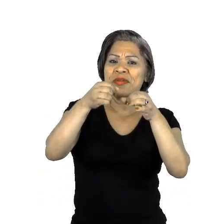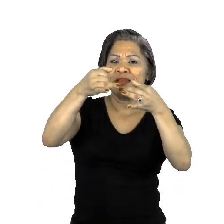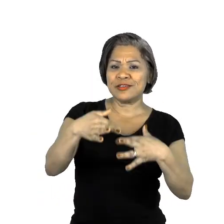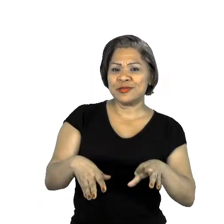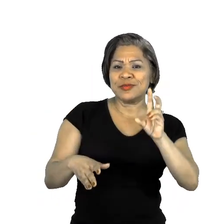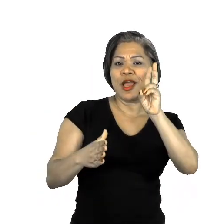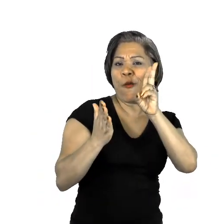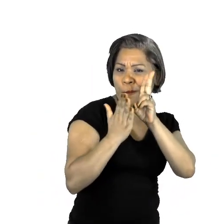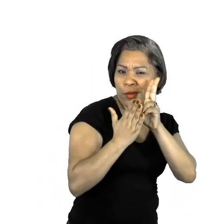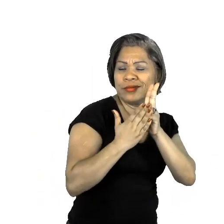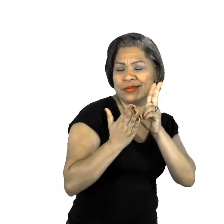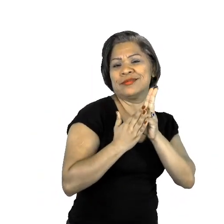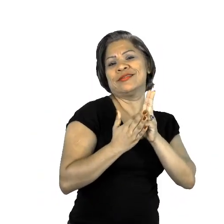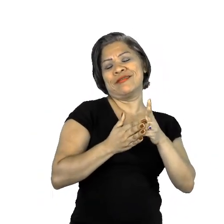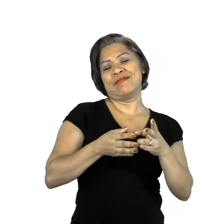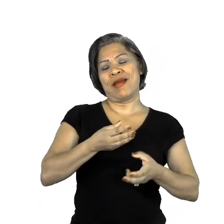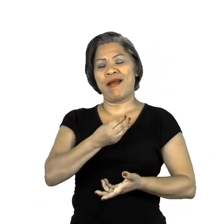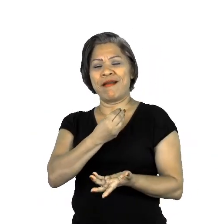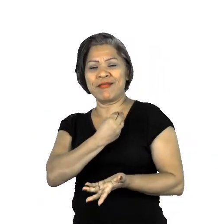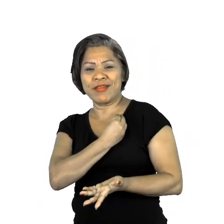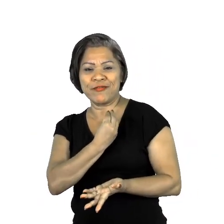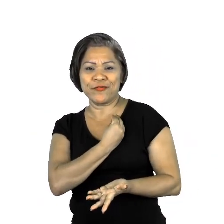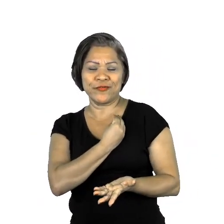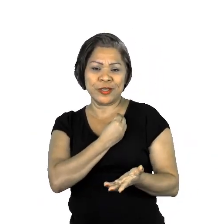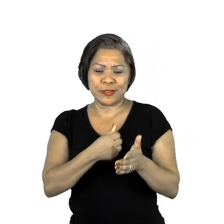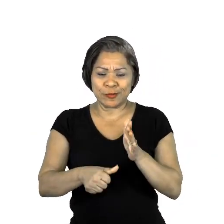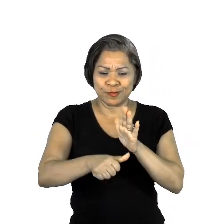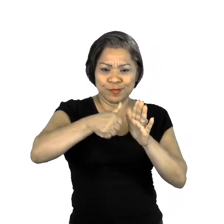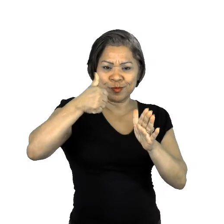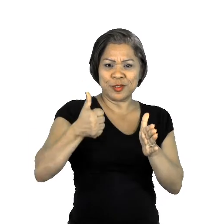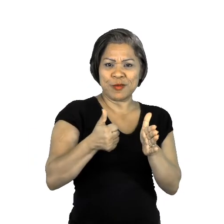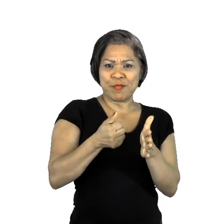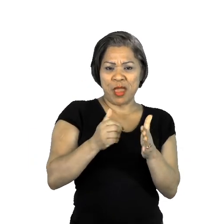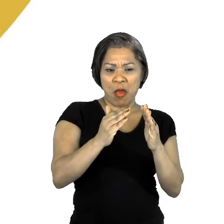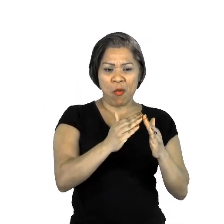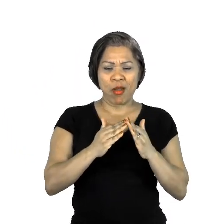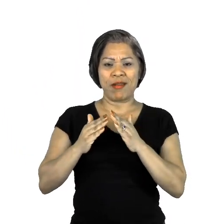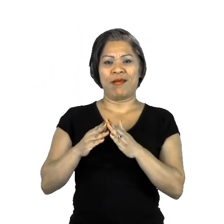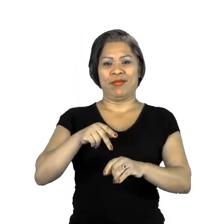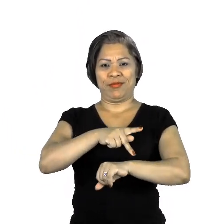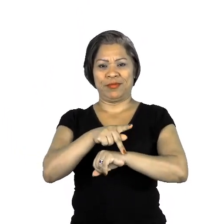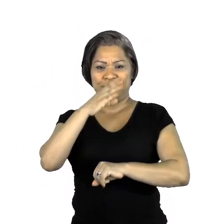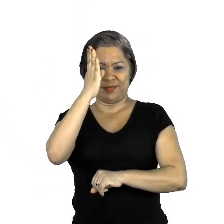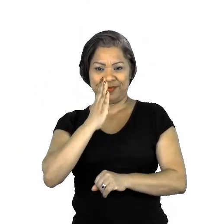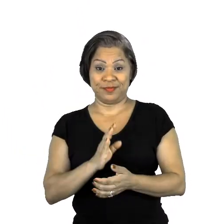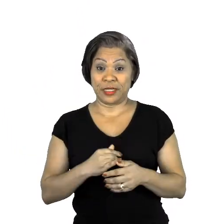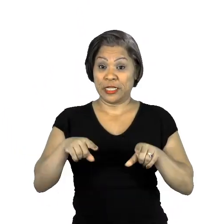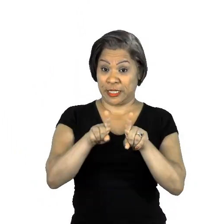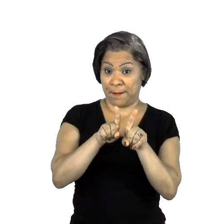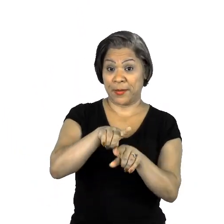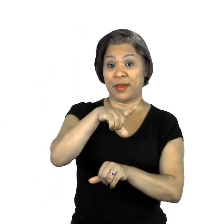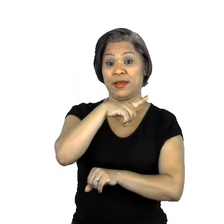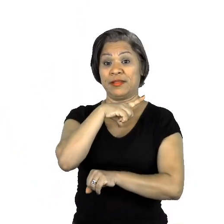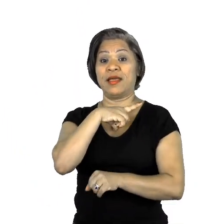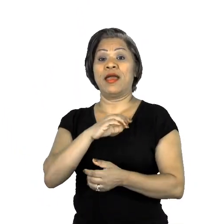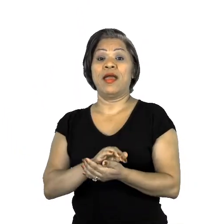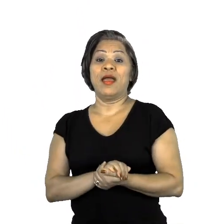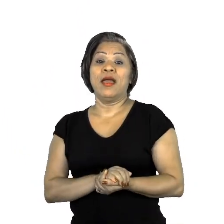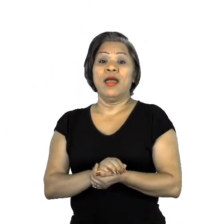primeiros habitantes. E temos também um outro cartunista muito famoso, que é o Maurício de